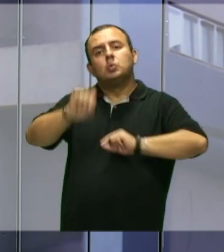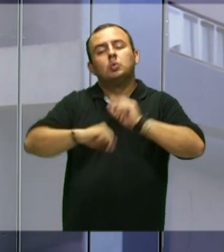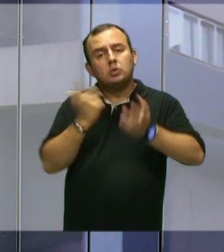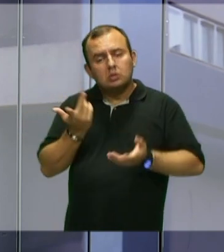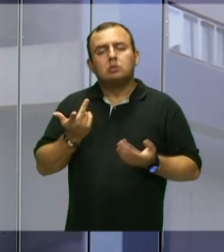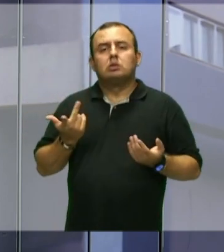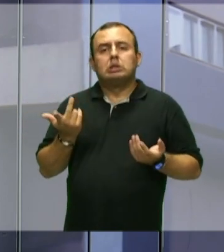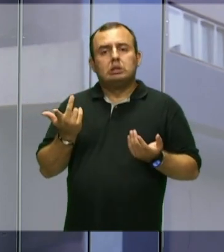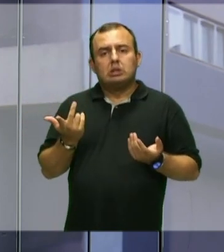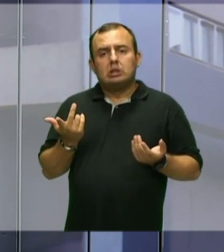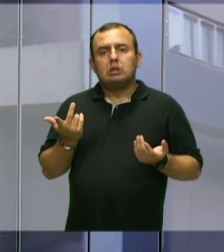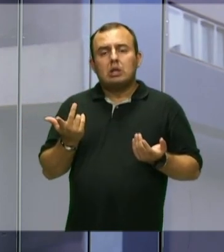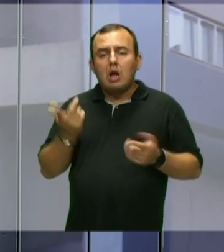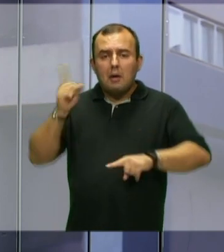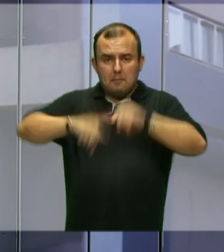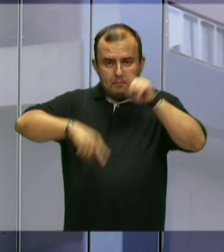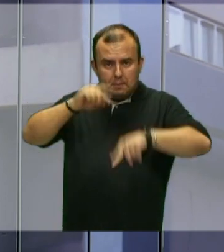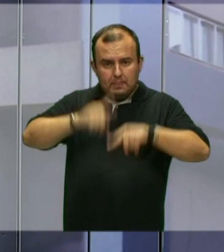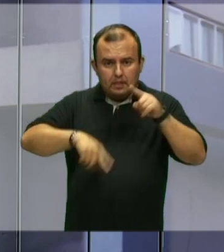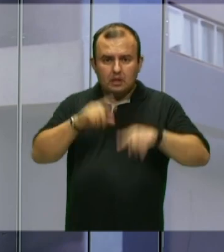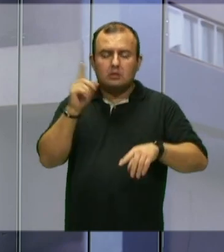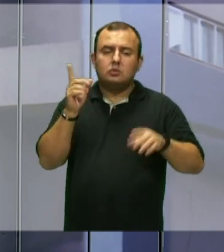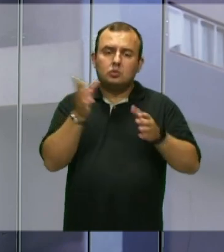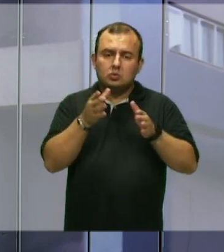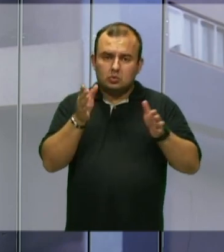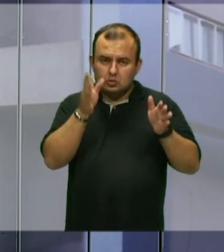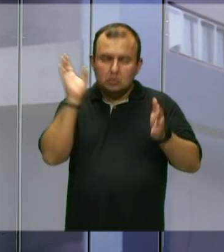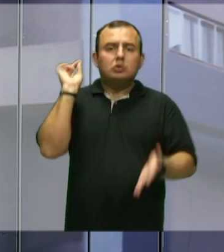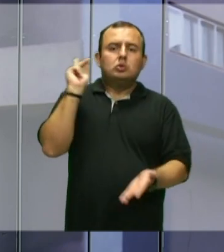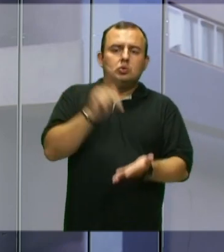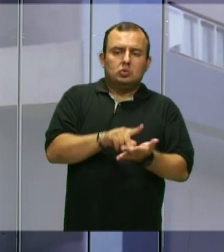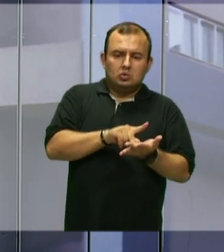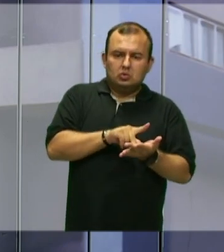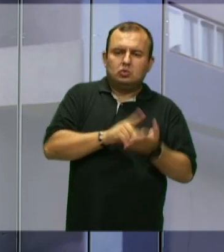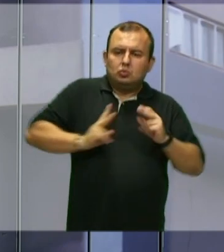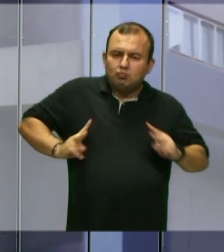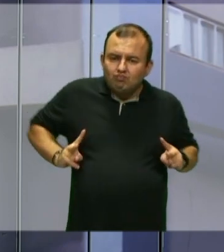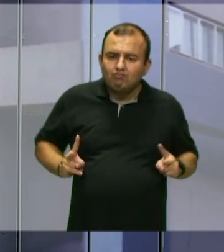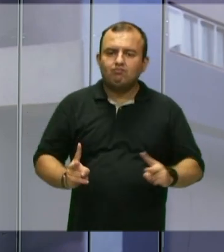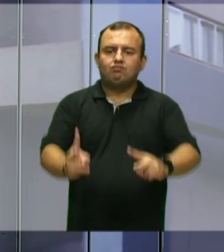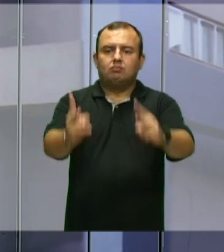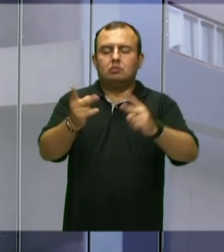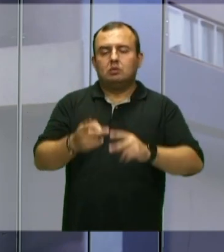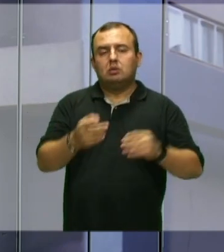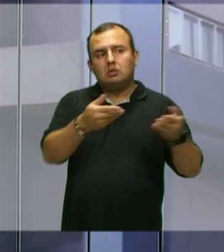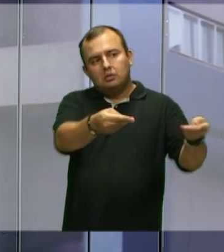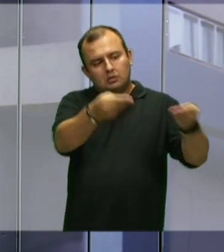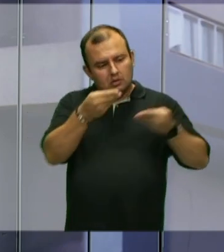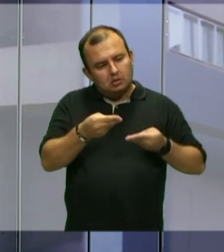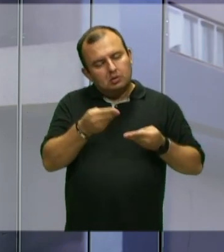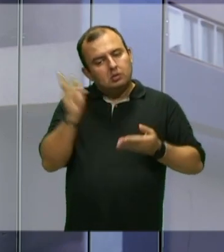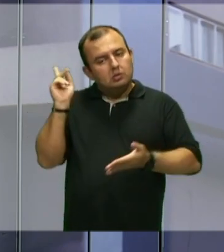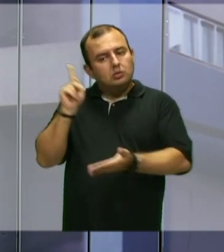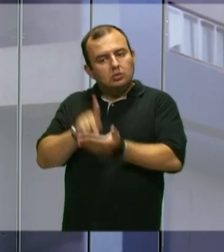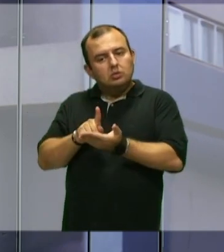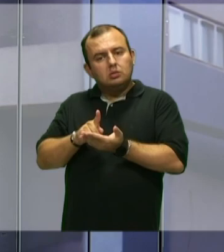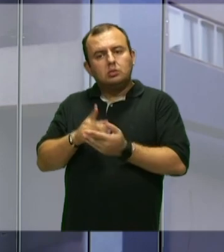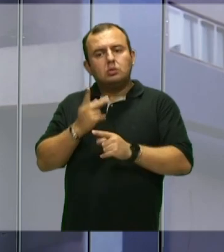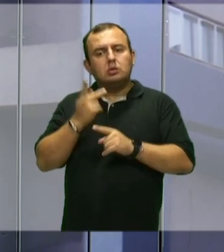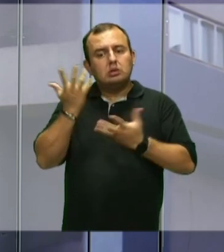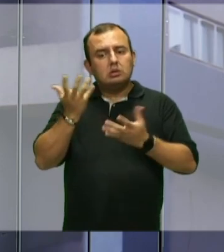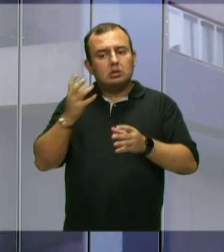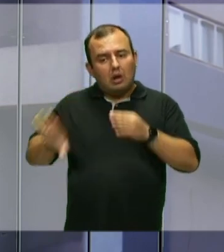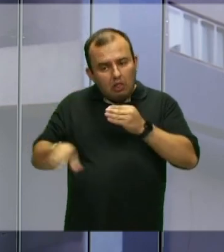manter a matéria mais original possível, né, do que veio para essa casa. A gente procurou